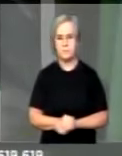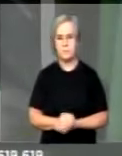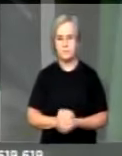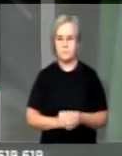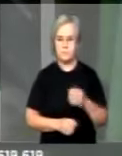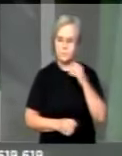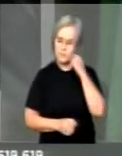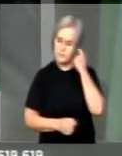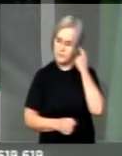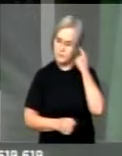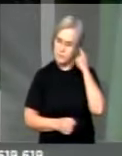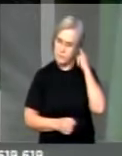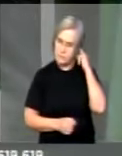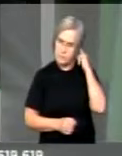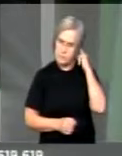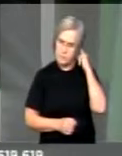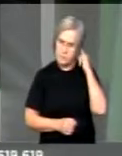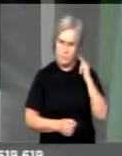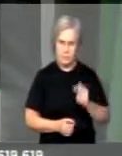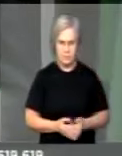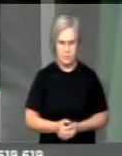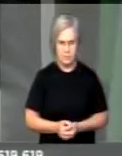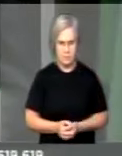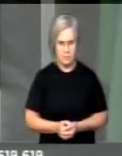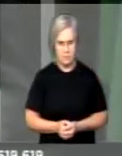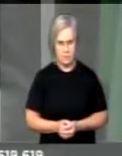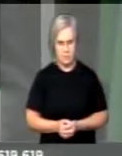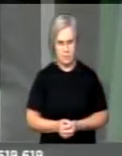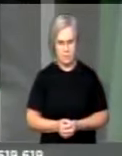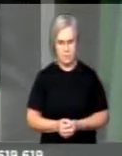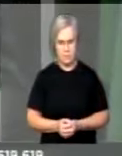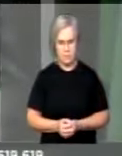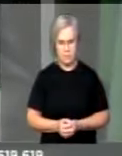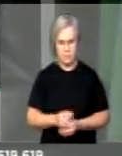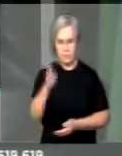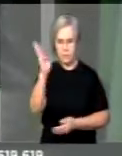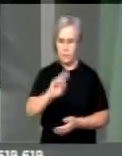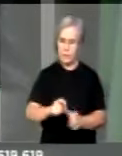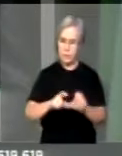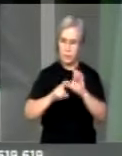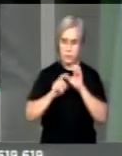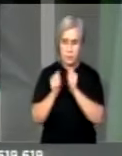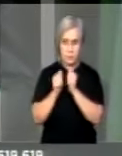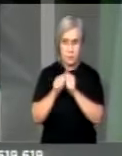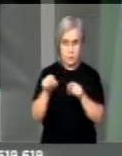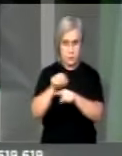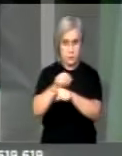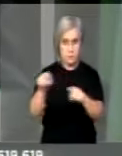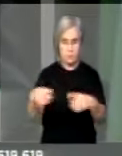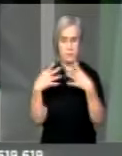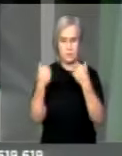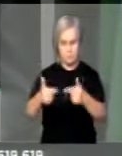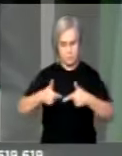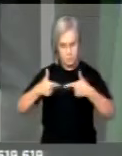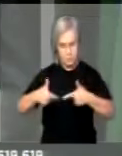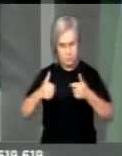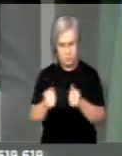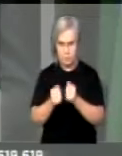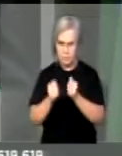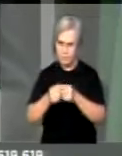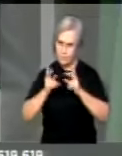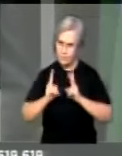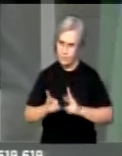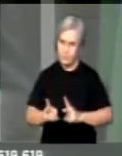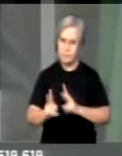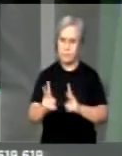lideranças brasileiras e podermos ter uma grande nação. O Brasil depende muito de vocês. Vão em frente, sigam, e